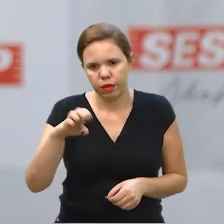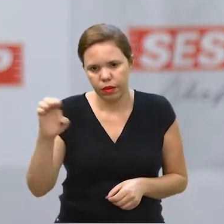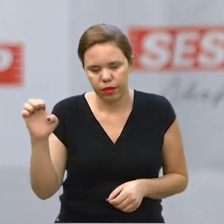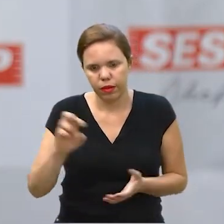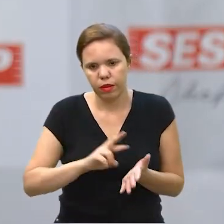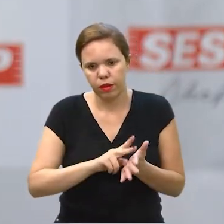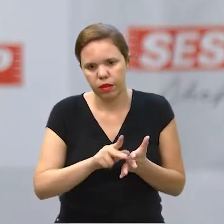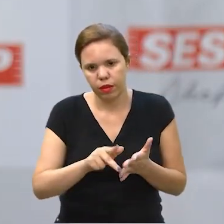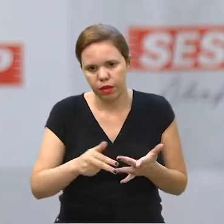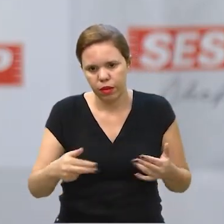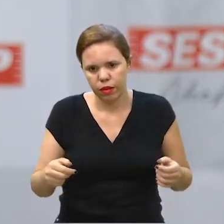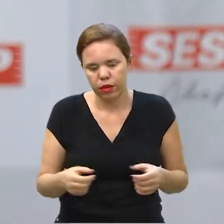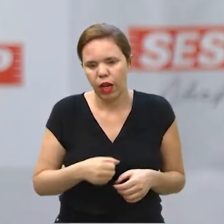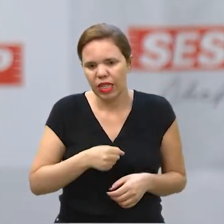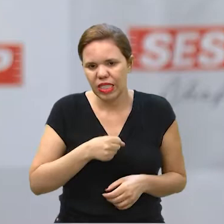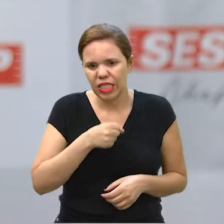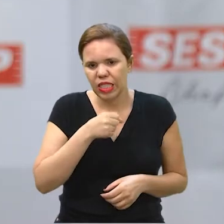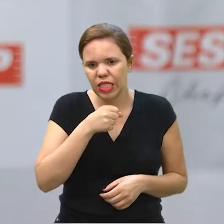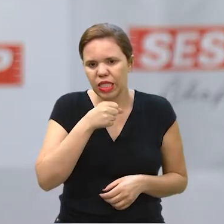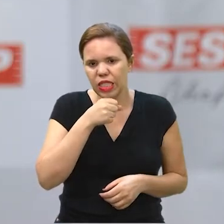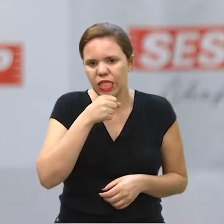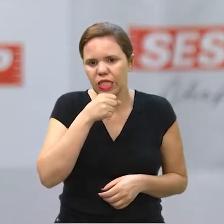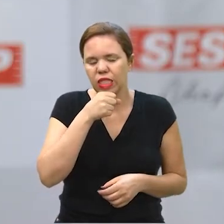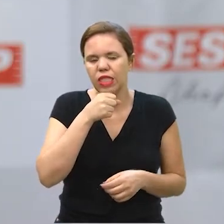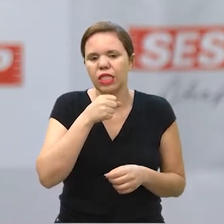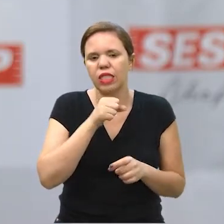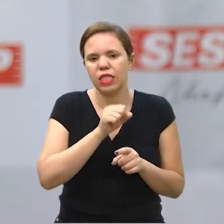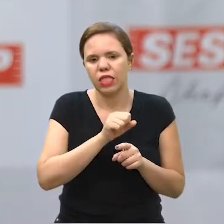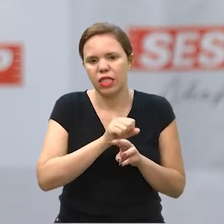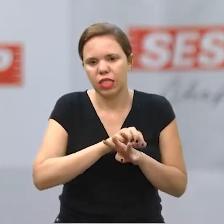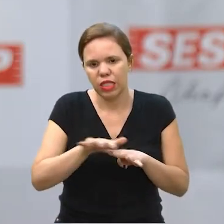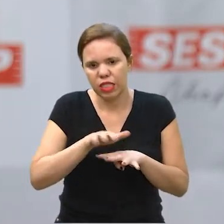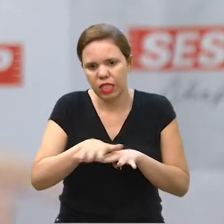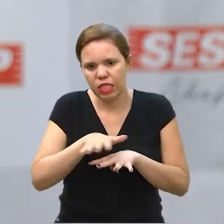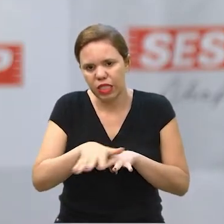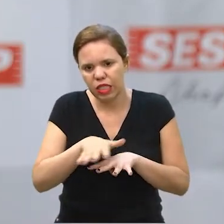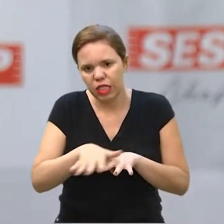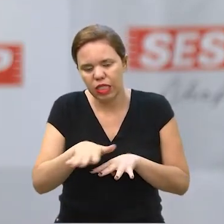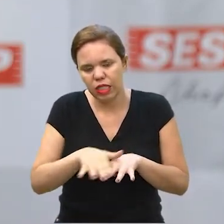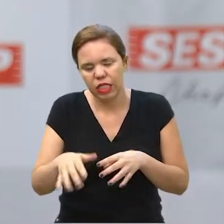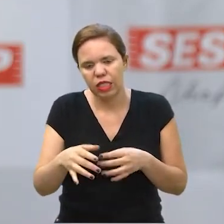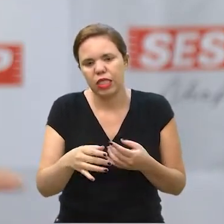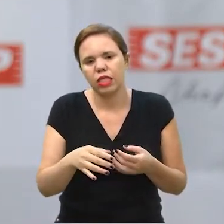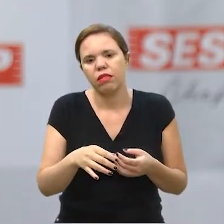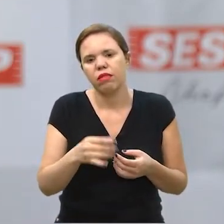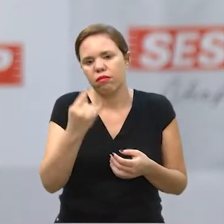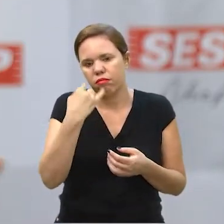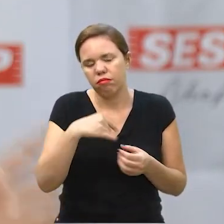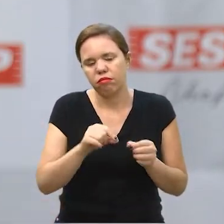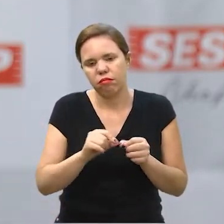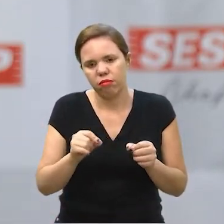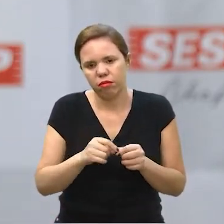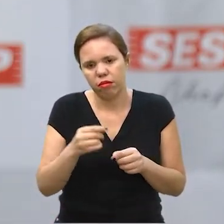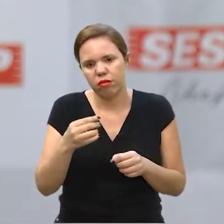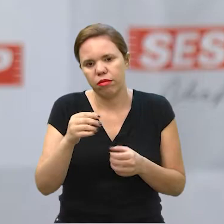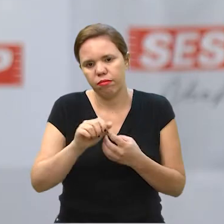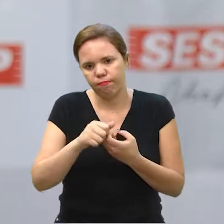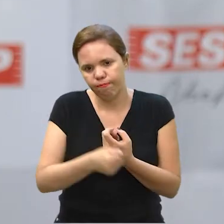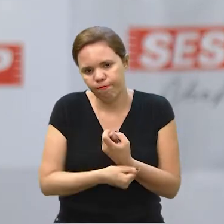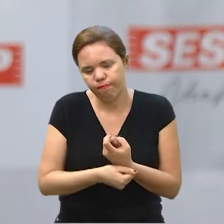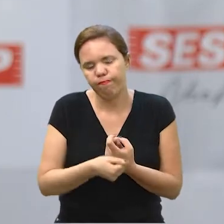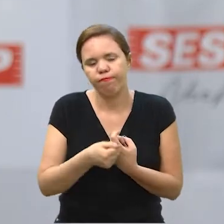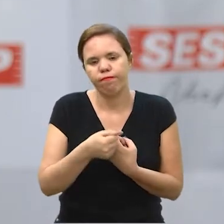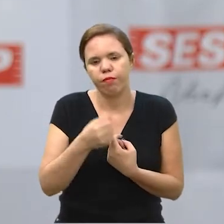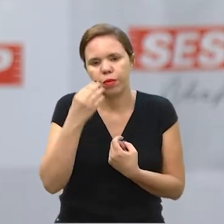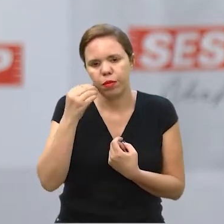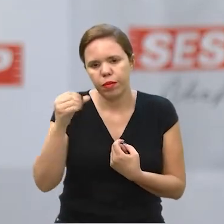alguns legumes como cenoura, cebolinha, salsinha, cebola, alho, sal,